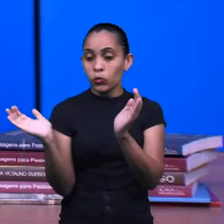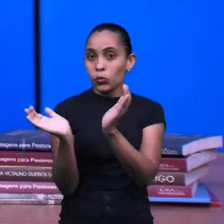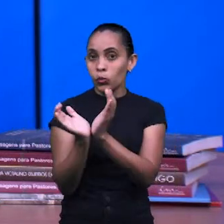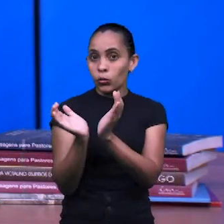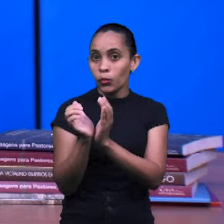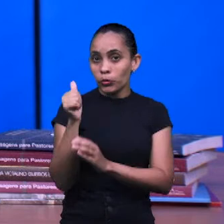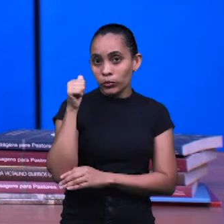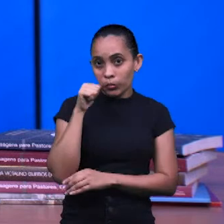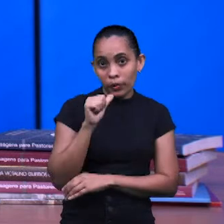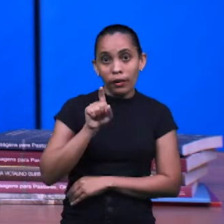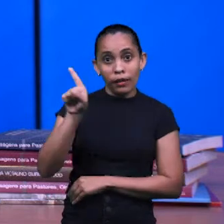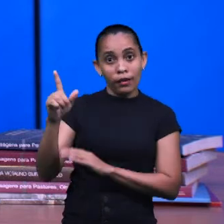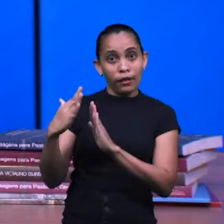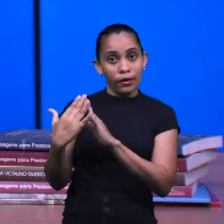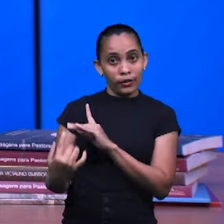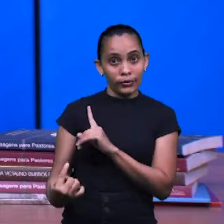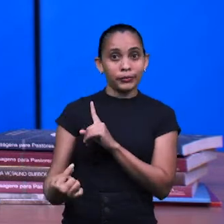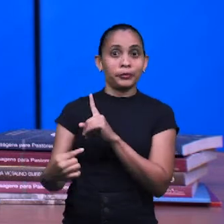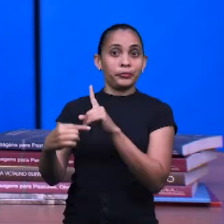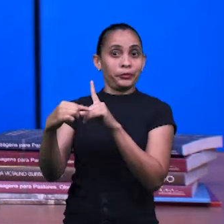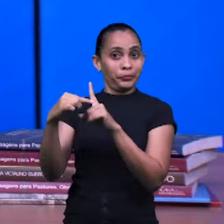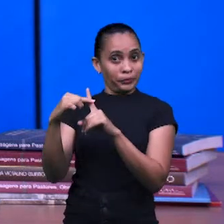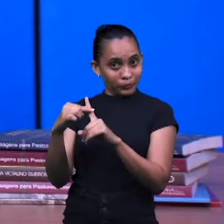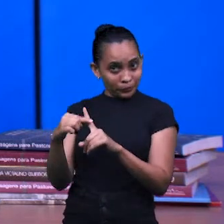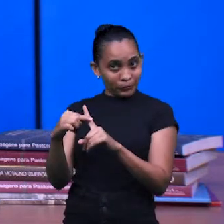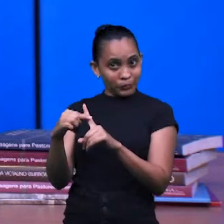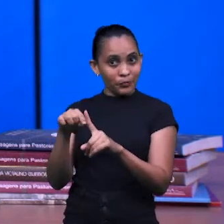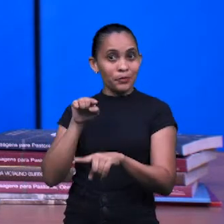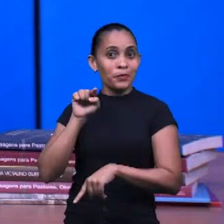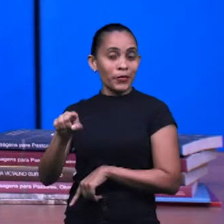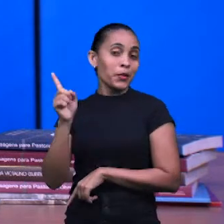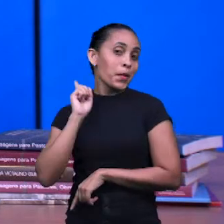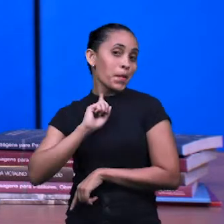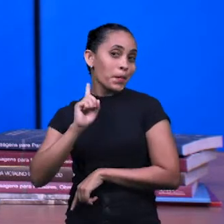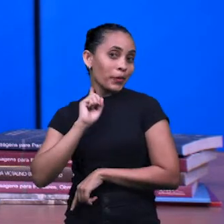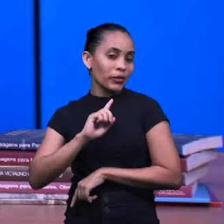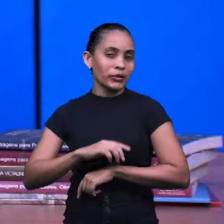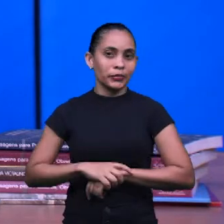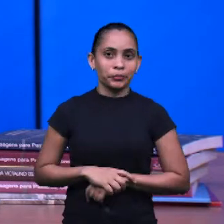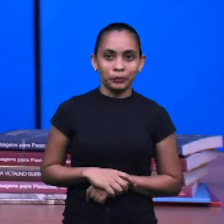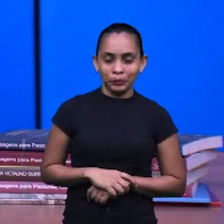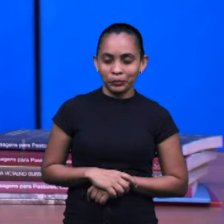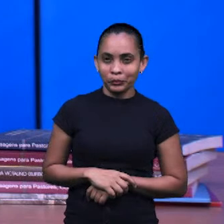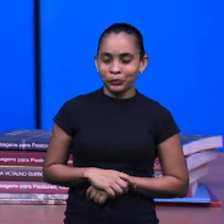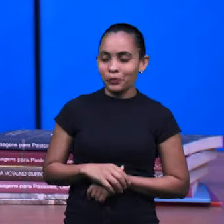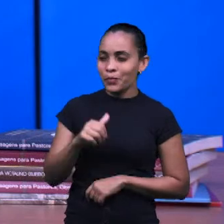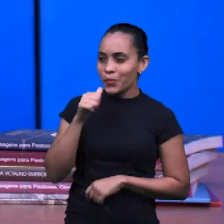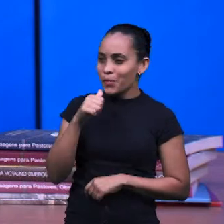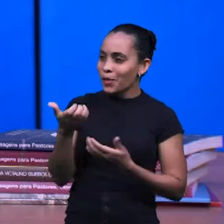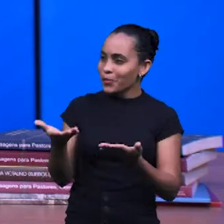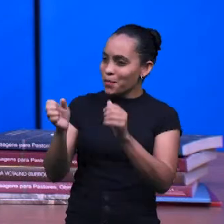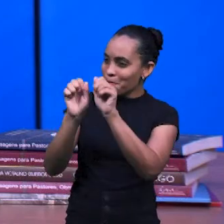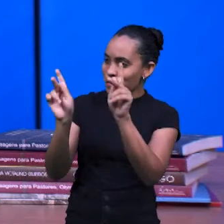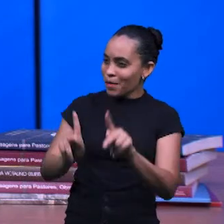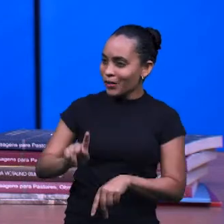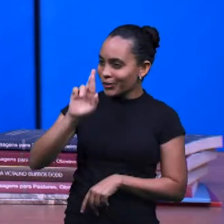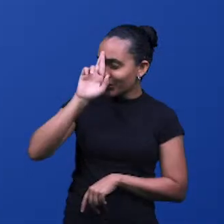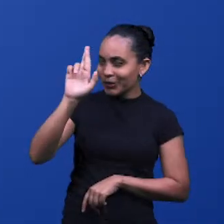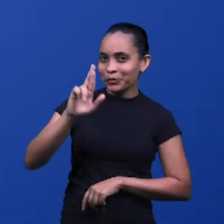senhoras da nossa igreja lá em Ibirité, no estado de Minas Gerais. Irmã Ângela Maria, a paz do